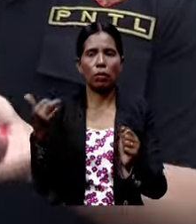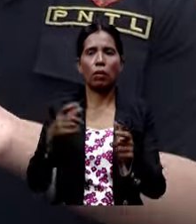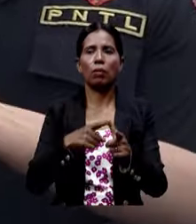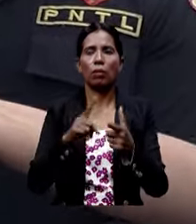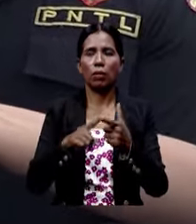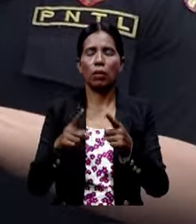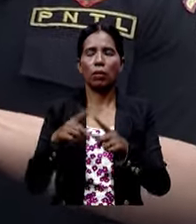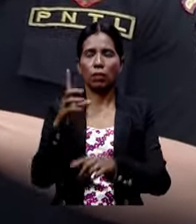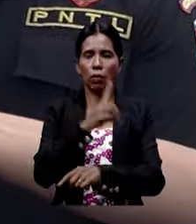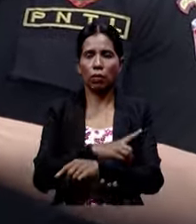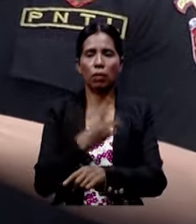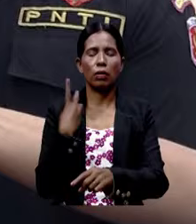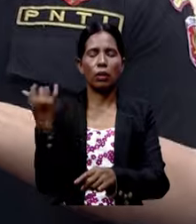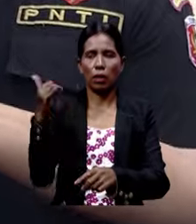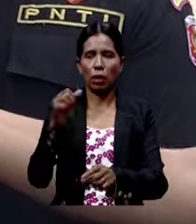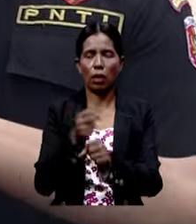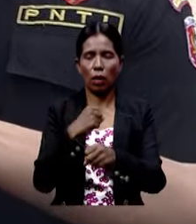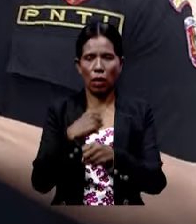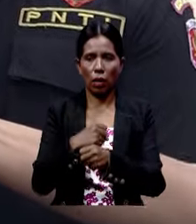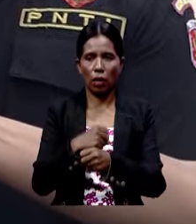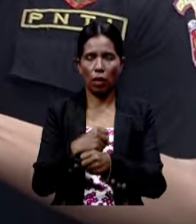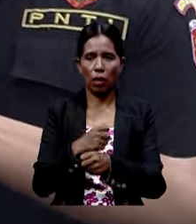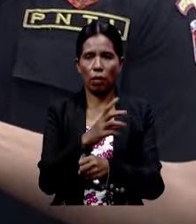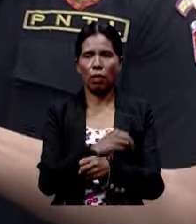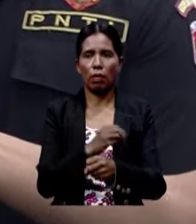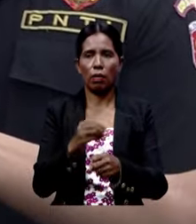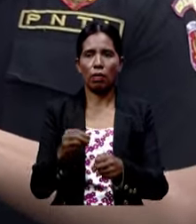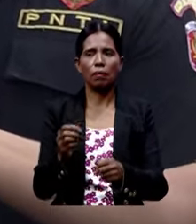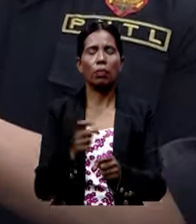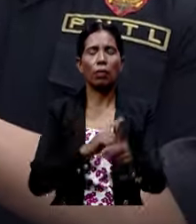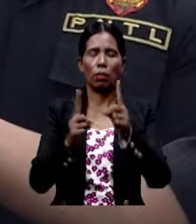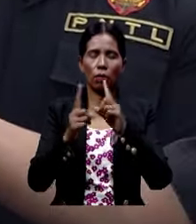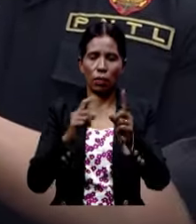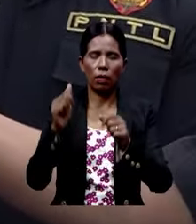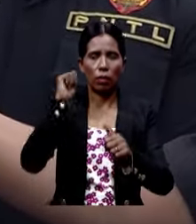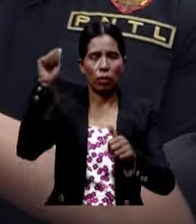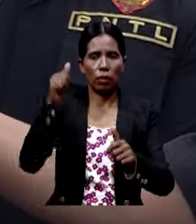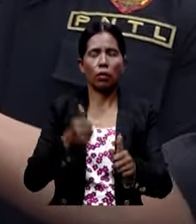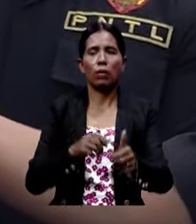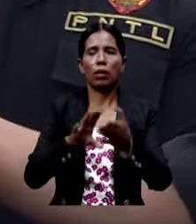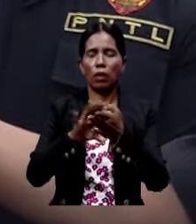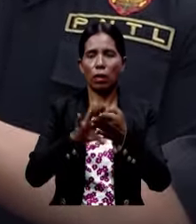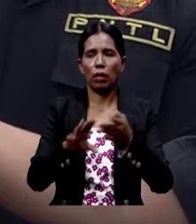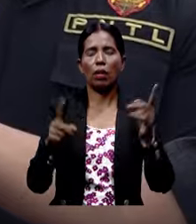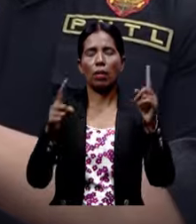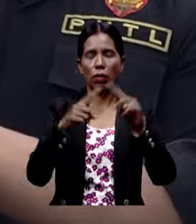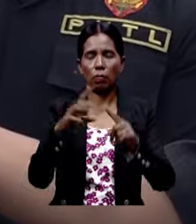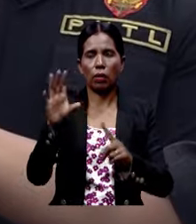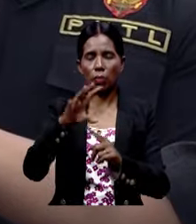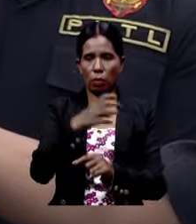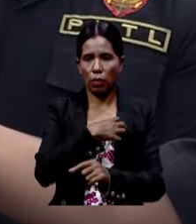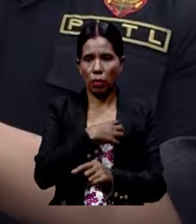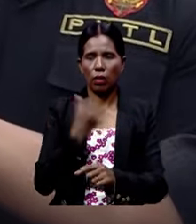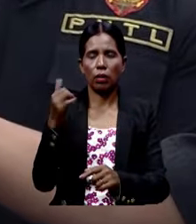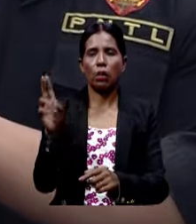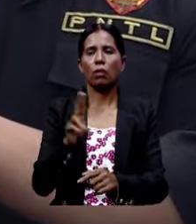oi loro ita bele sira bele realize ser nia manifestação Pirsenya pedirunya atau maya komando